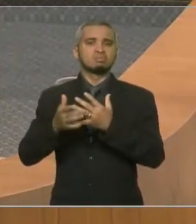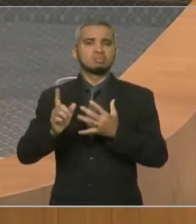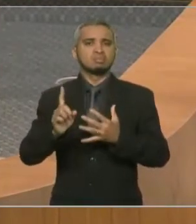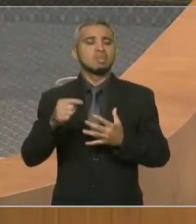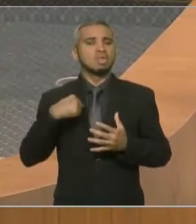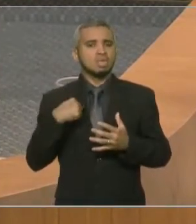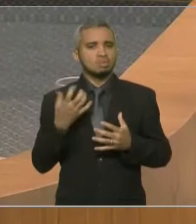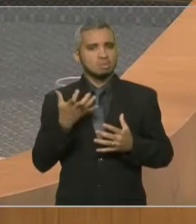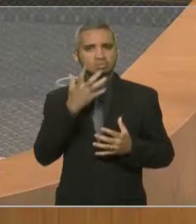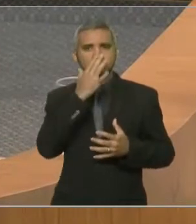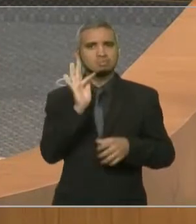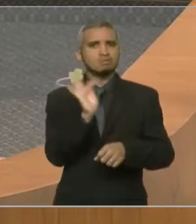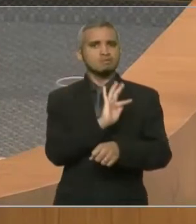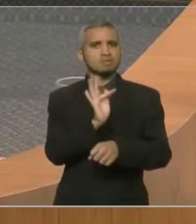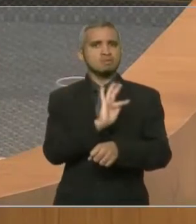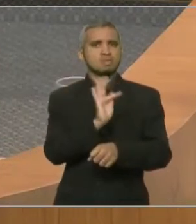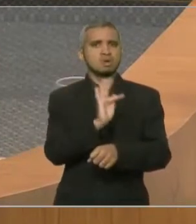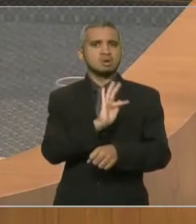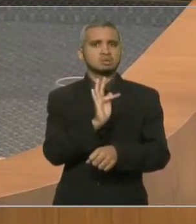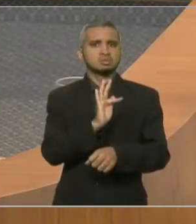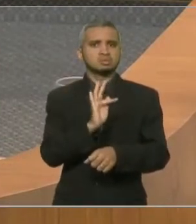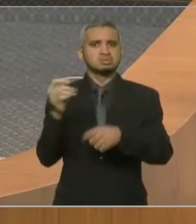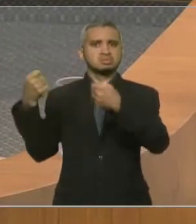meter questões familiares no meio.